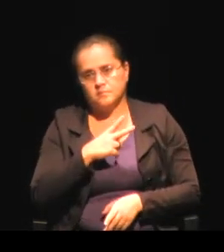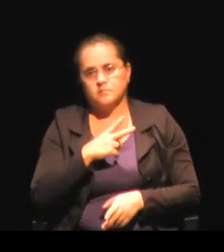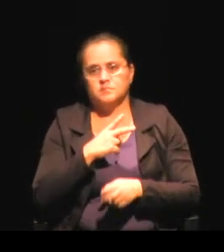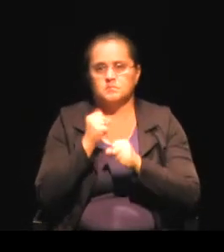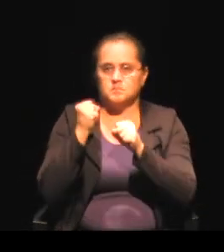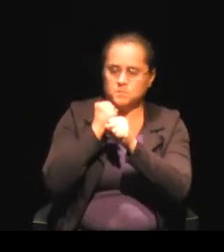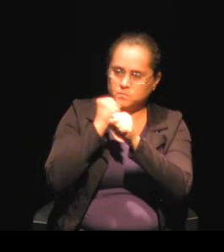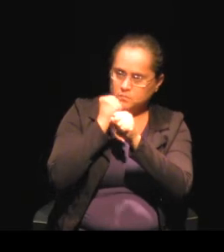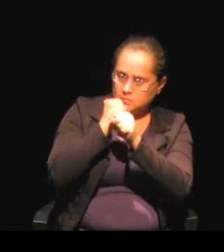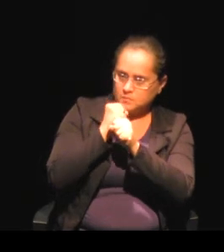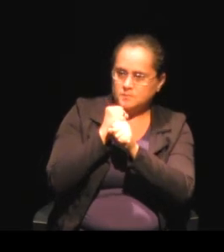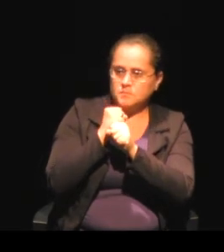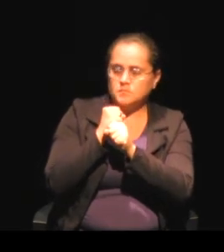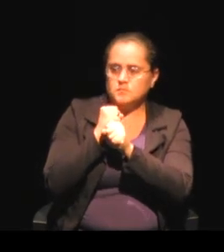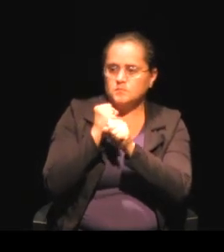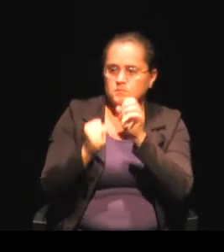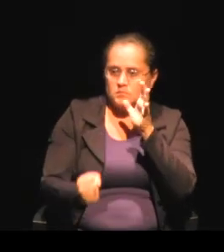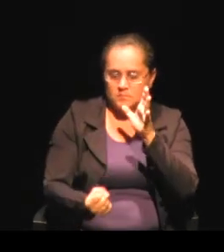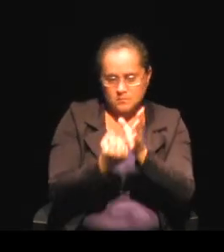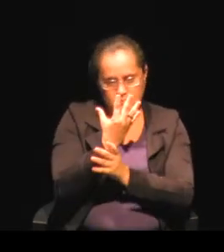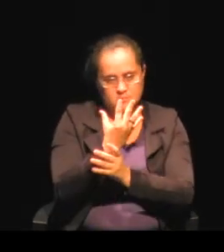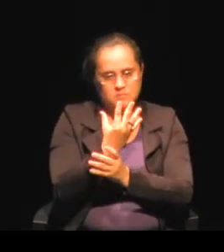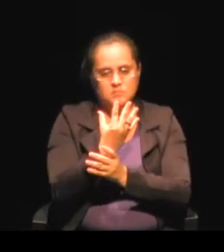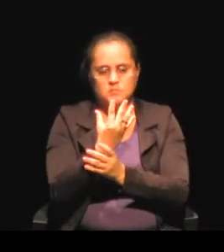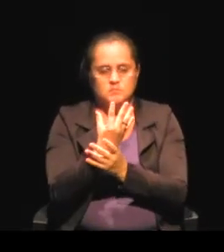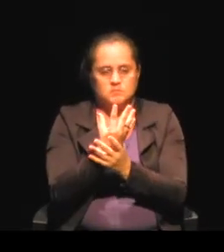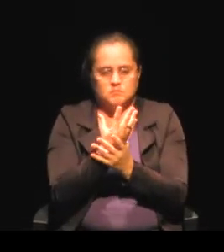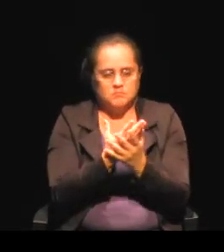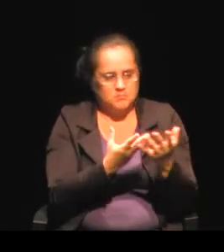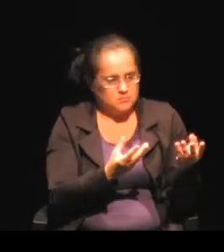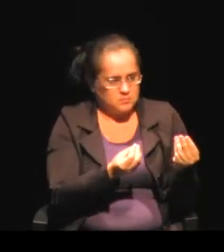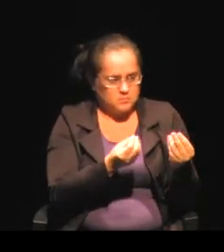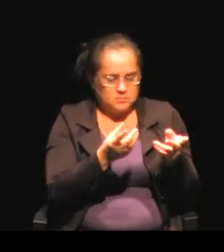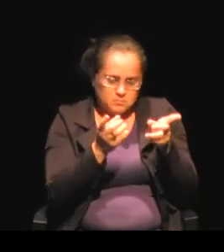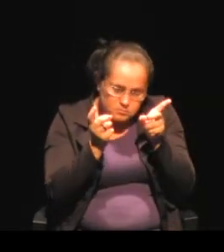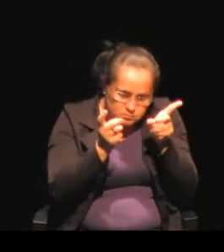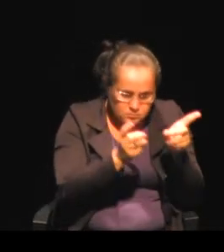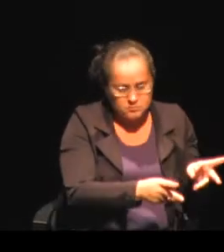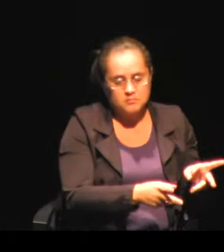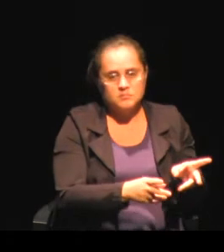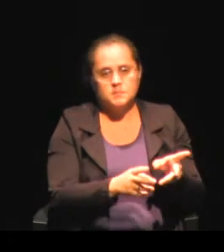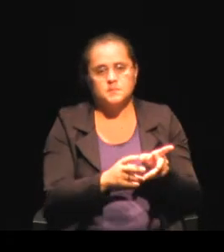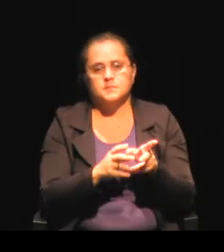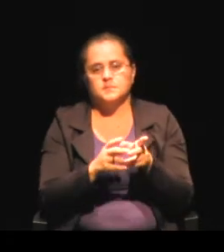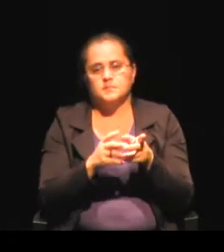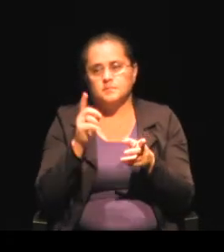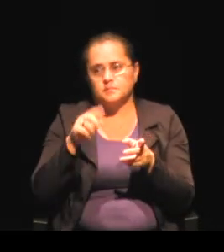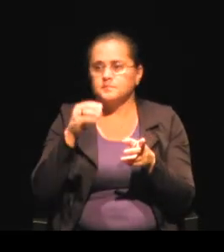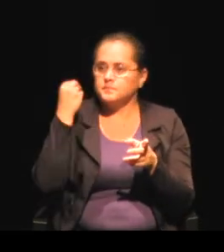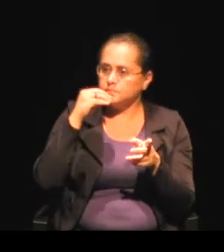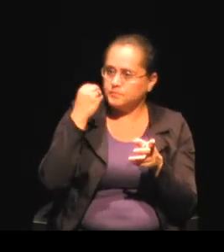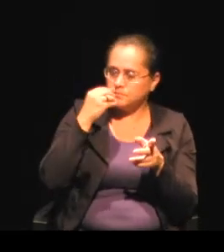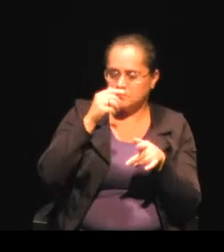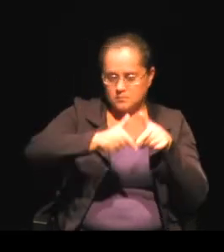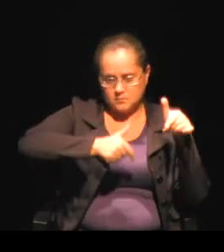privado, como que as construções criando ilhas de subutilização, de abandono, no